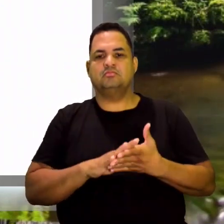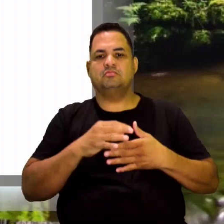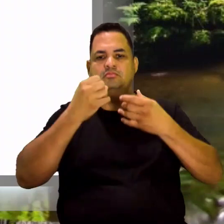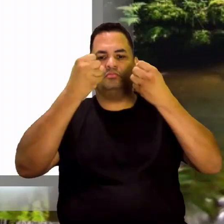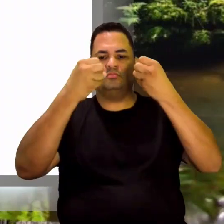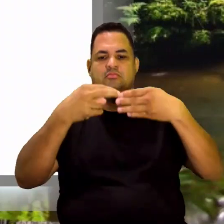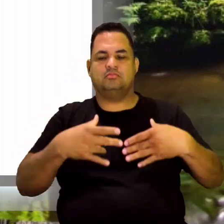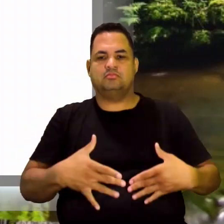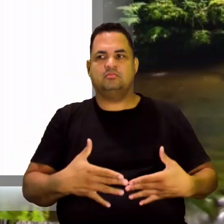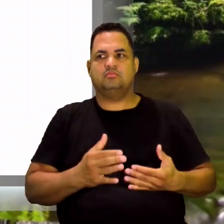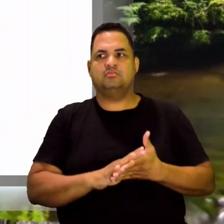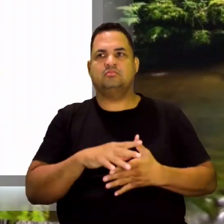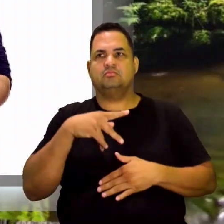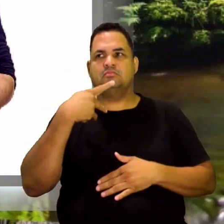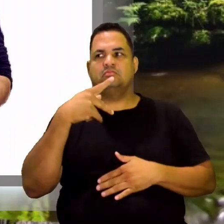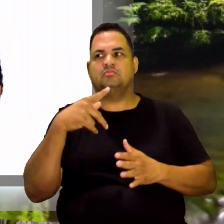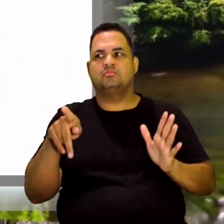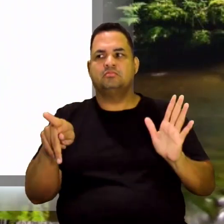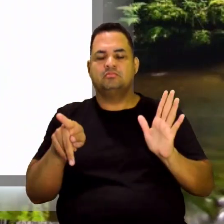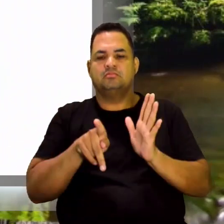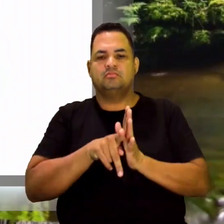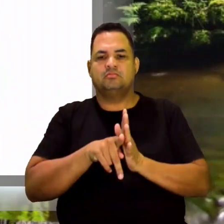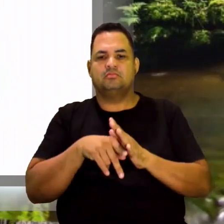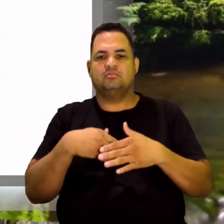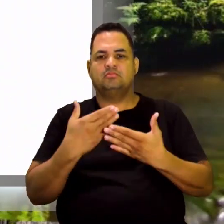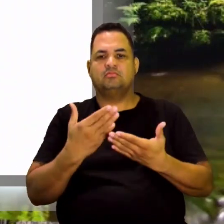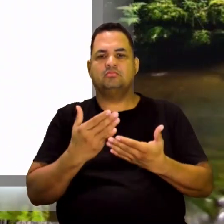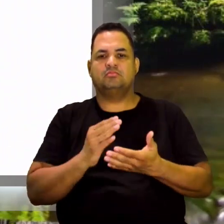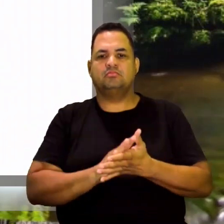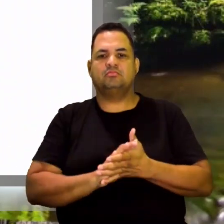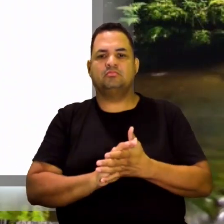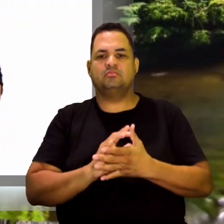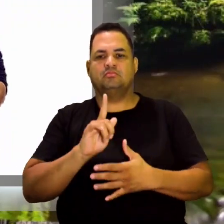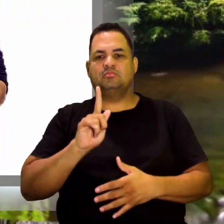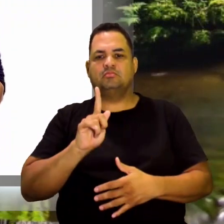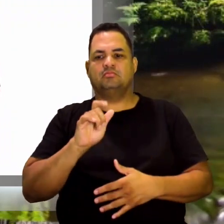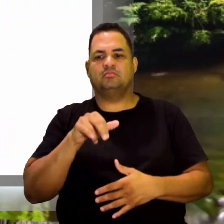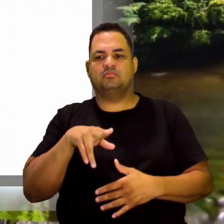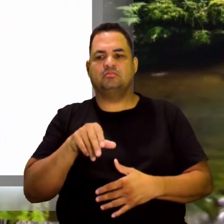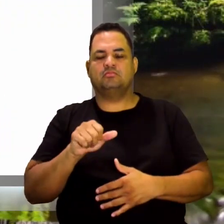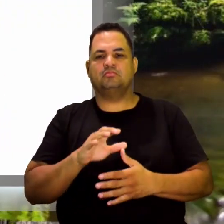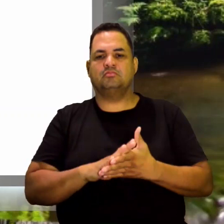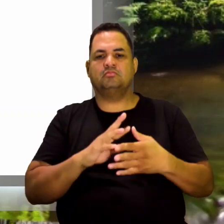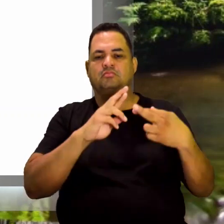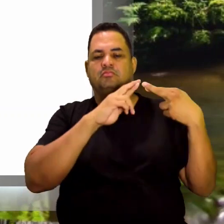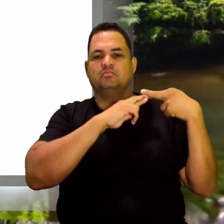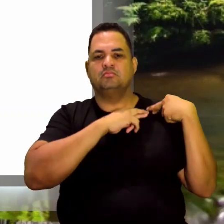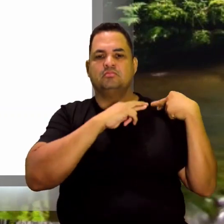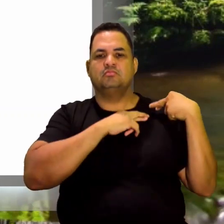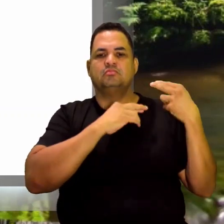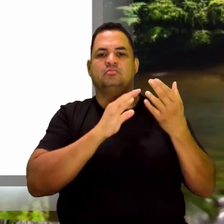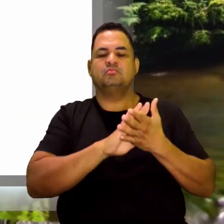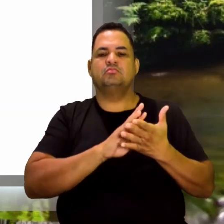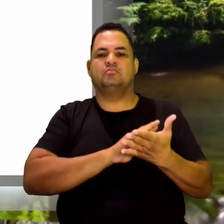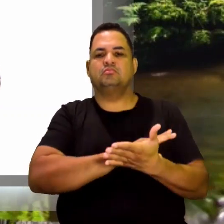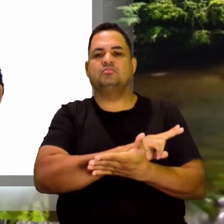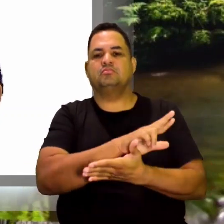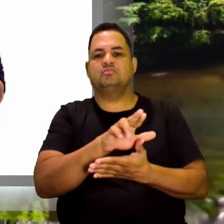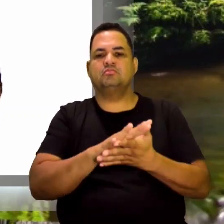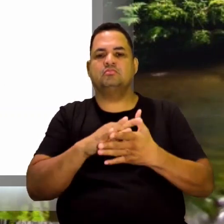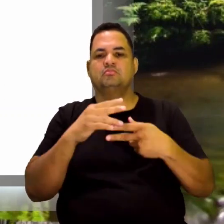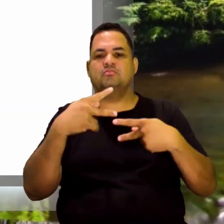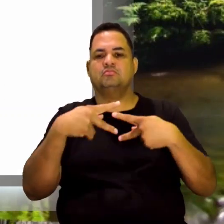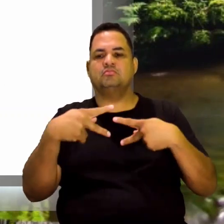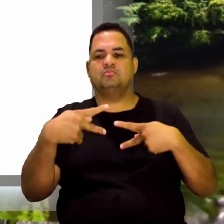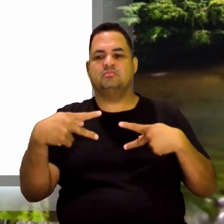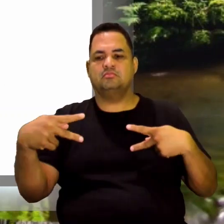questão do genoma, falamos especificamente sobre a questão de genes, né, que são responsáveis aí por várias